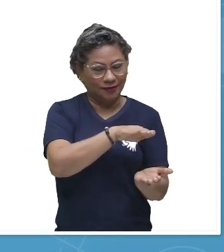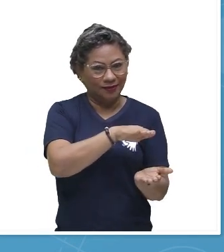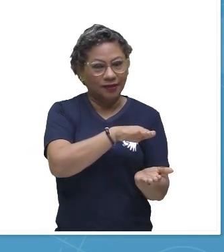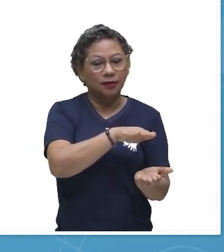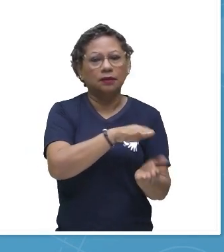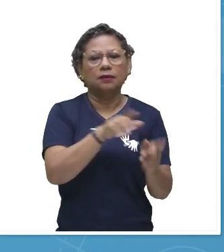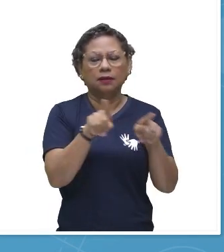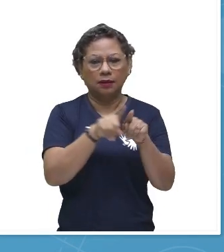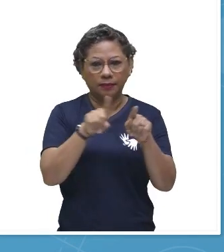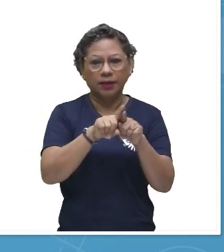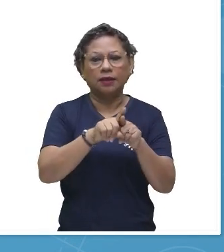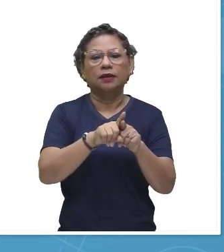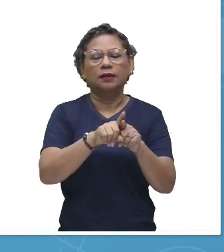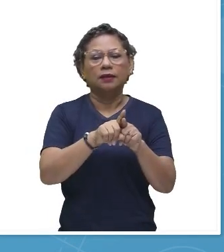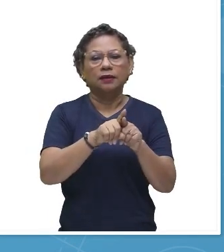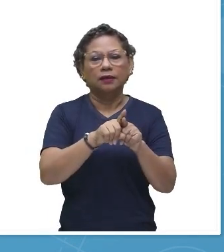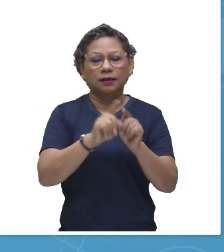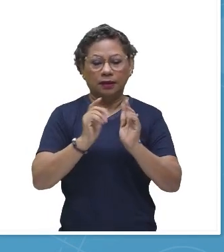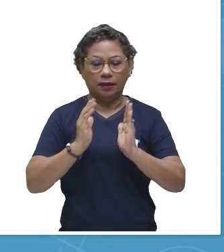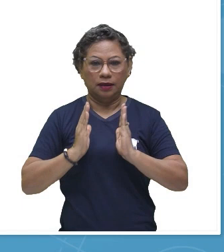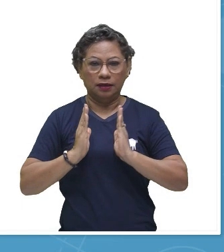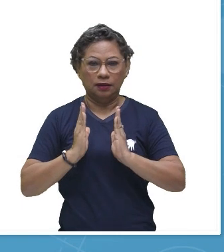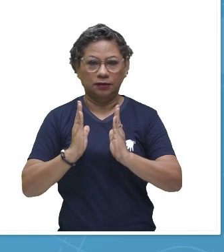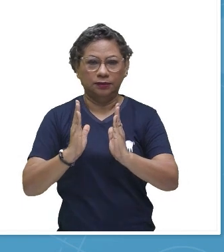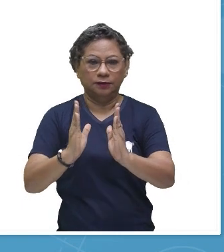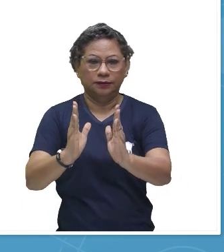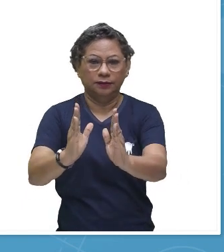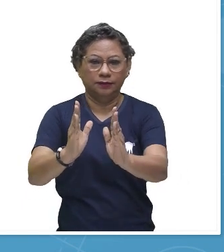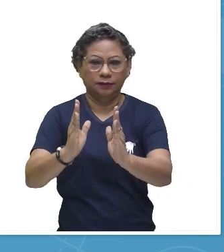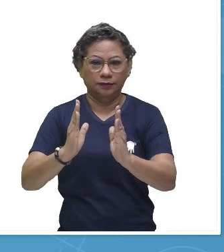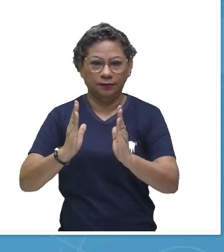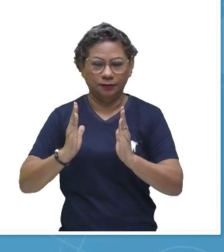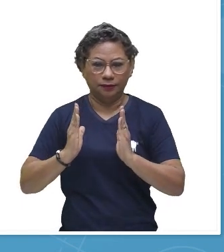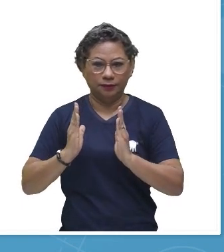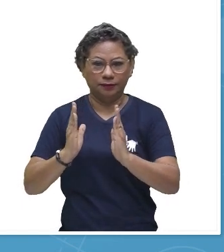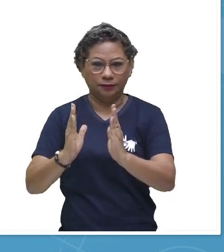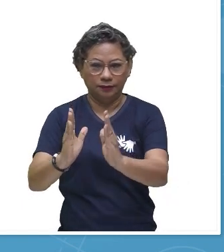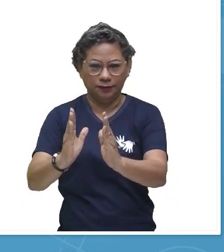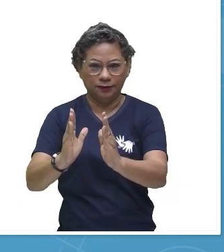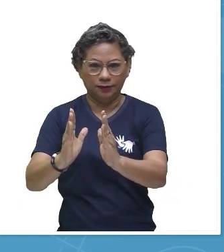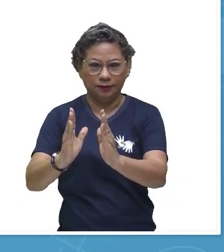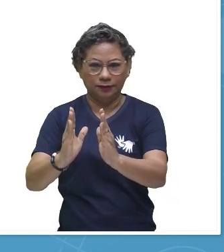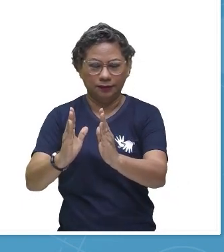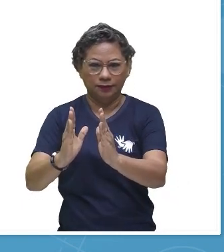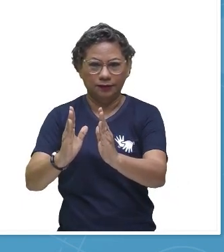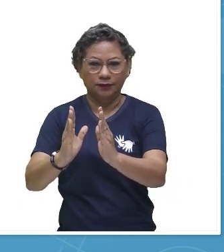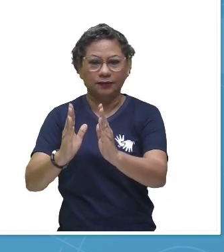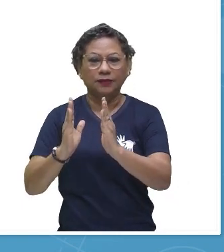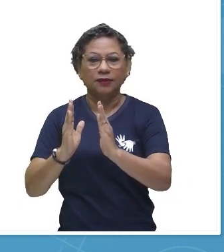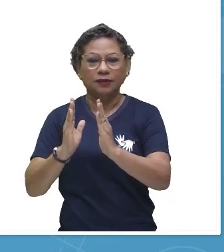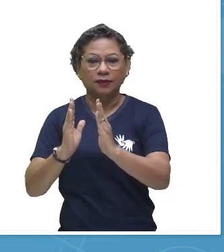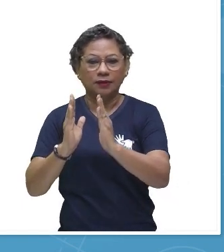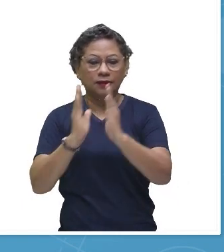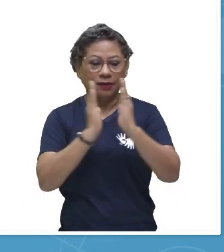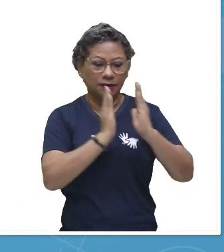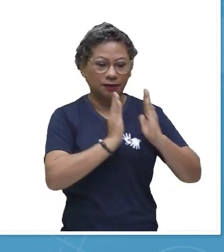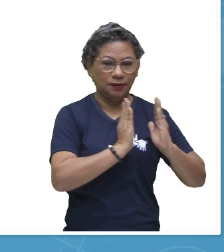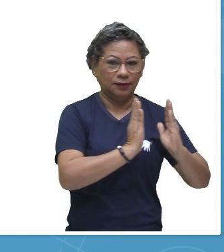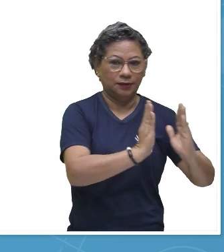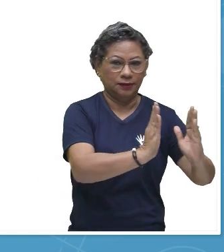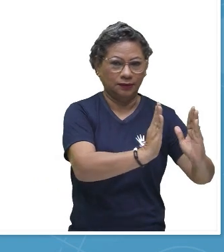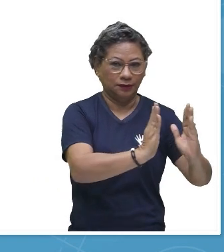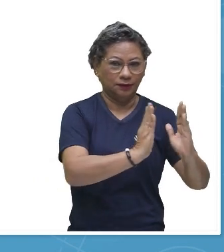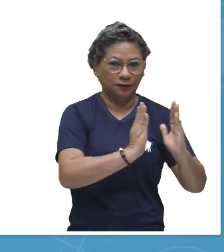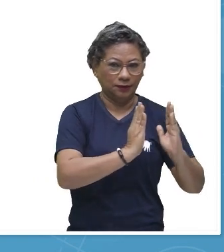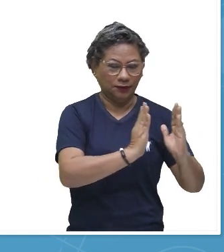E tem também esses 4 planos laterais. Tem esse plano da frente, o